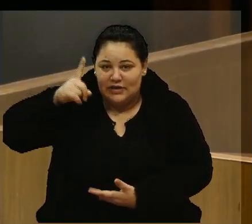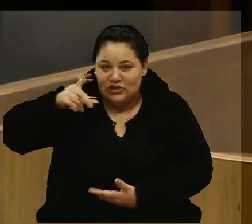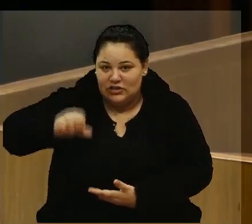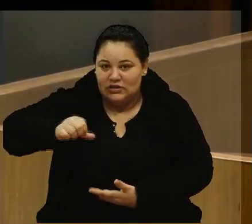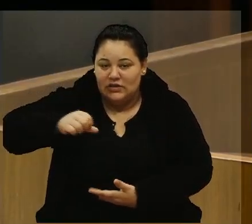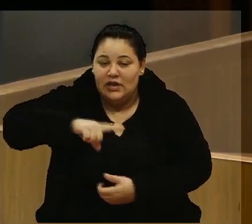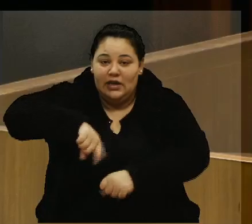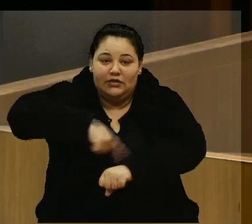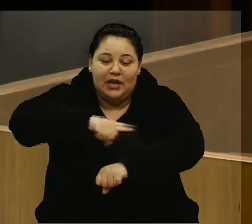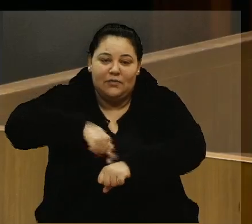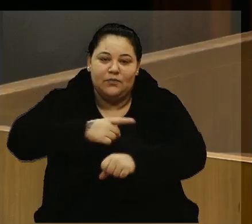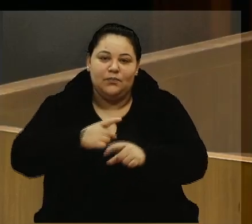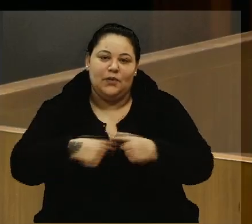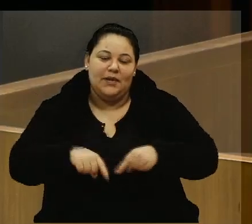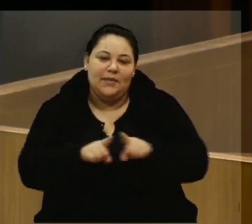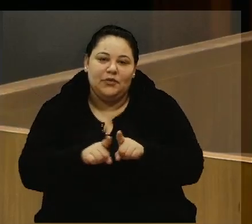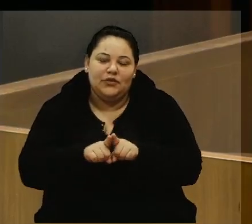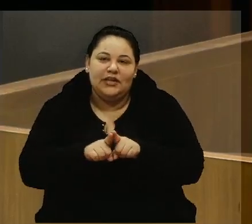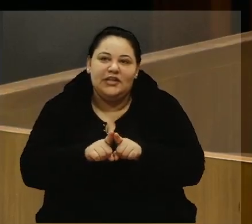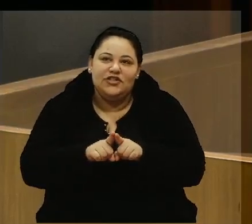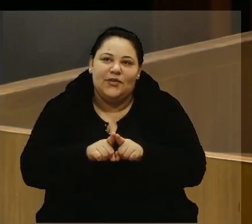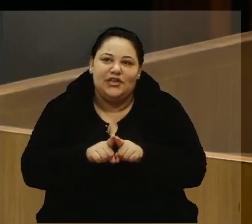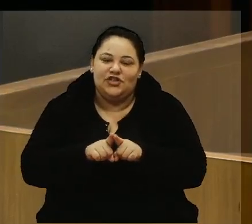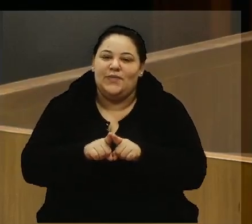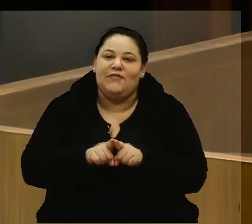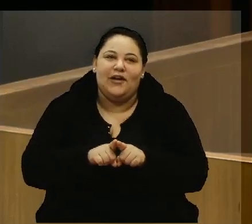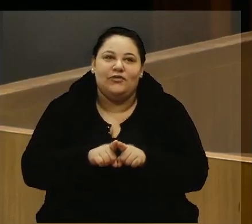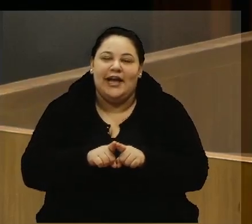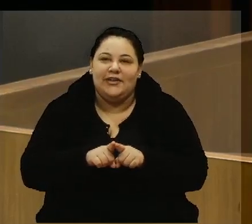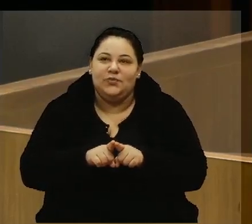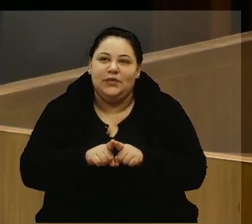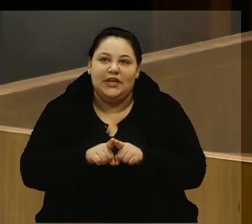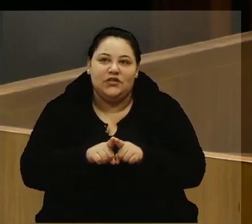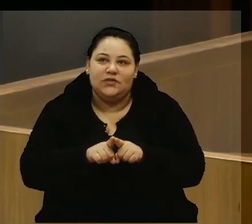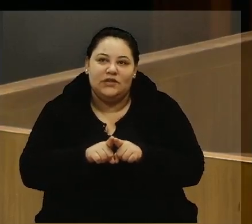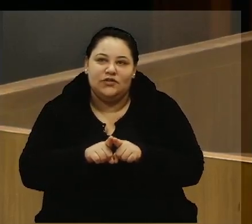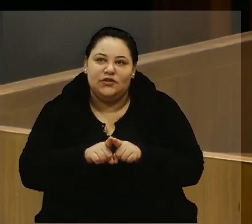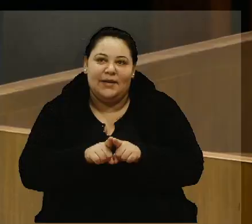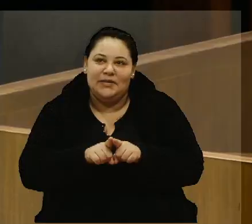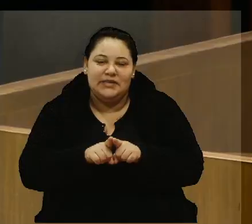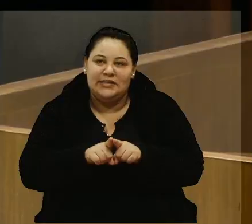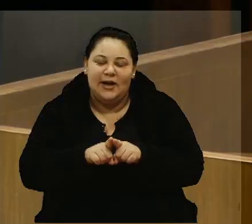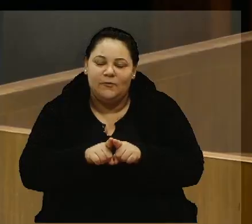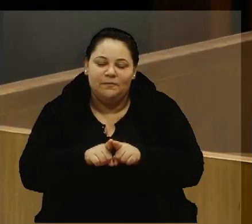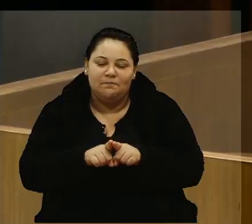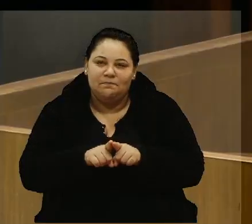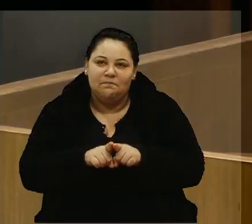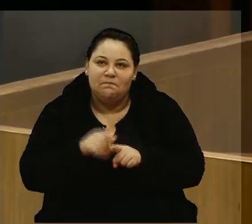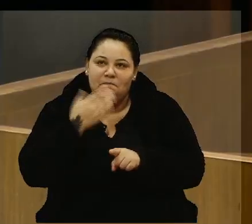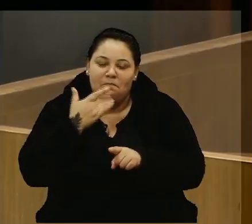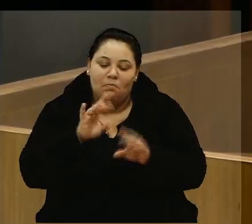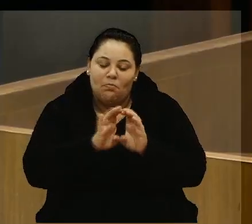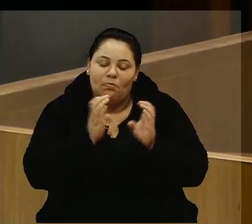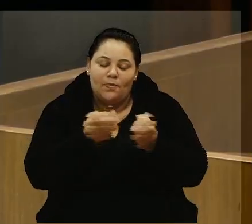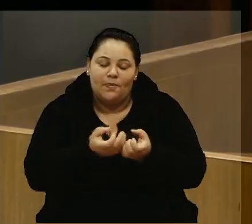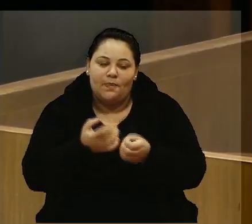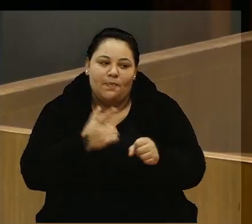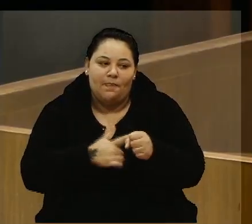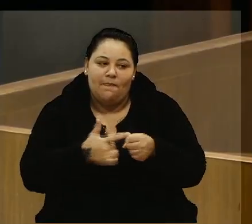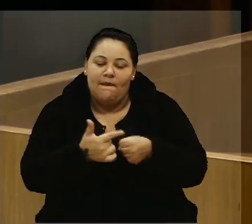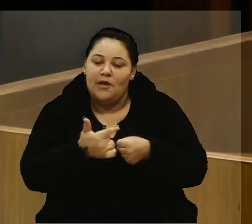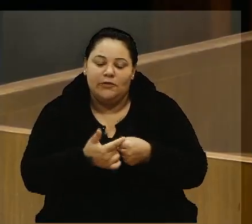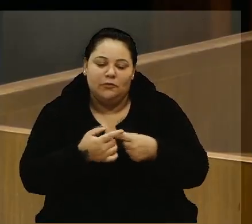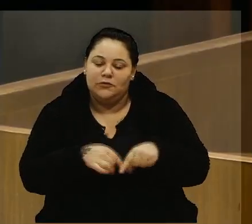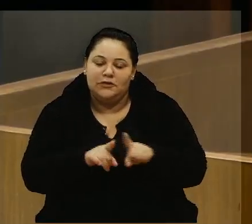19 horas, estamos convidando toda a população a se fazer presente, principalmente as lideranças comunitárias da nossa cidade.